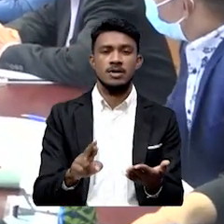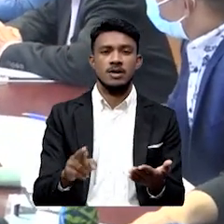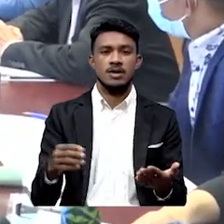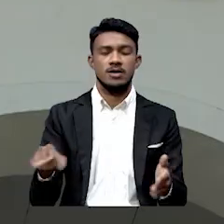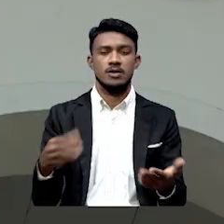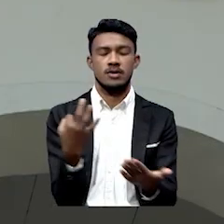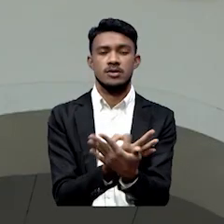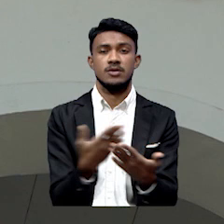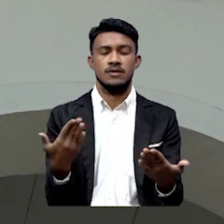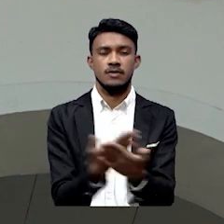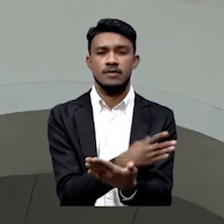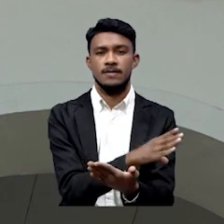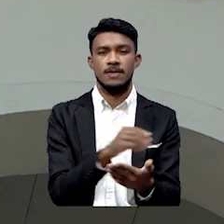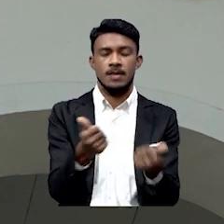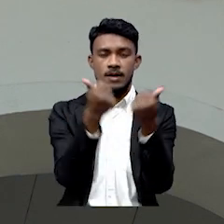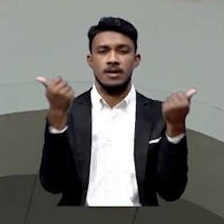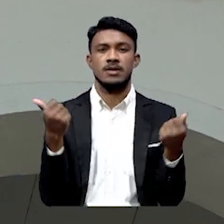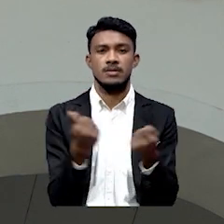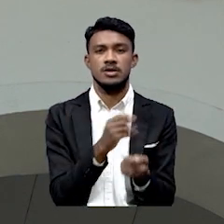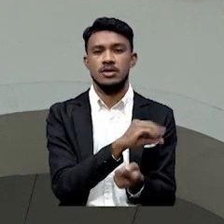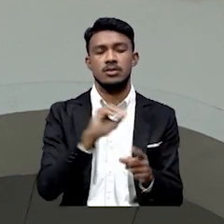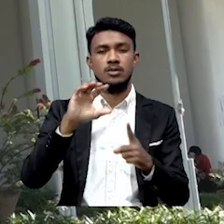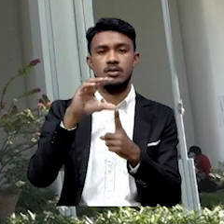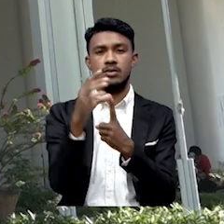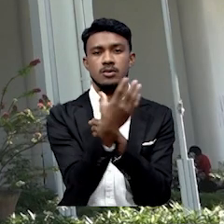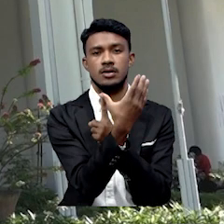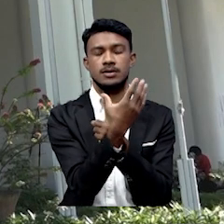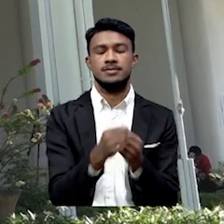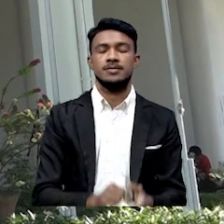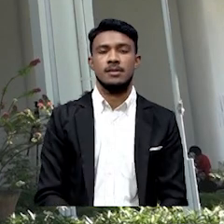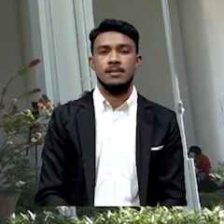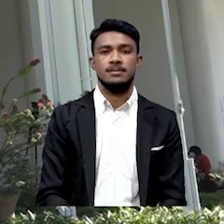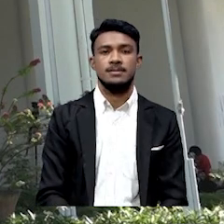no hari sede arte marcial no ritual. Fátima Pereira, GMN.